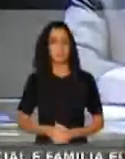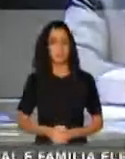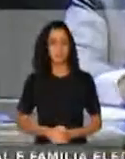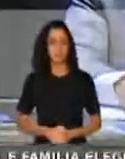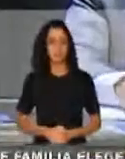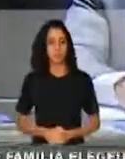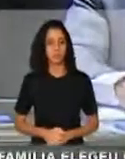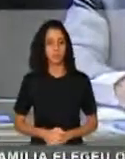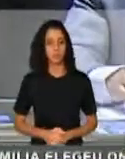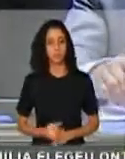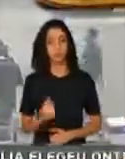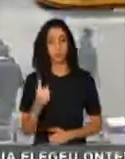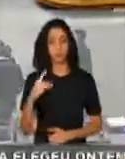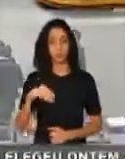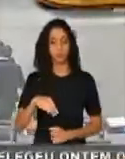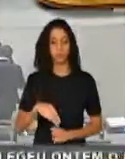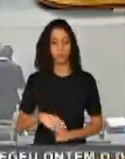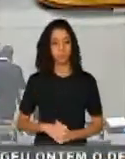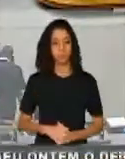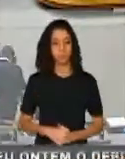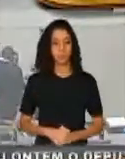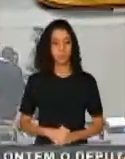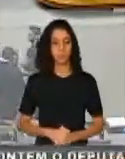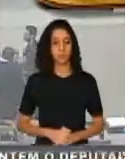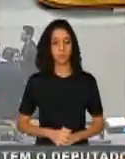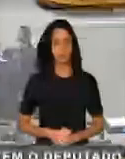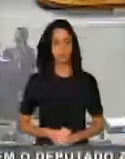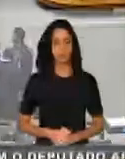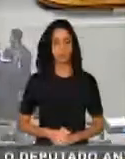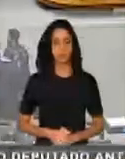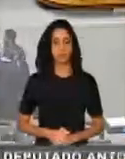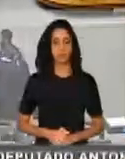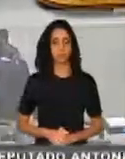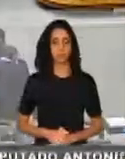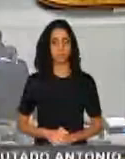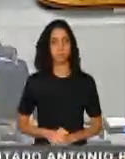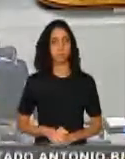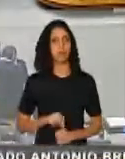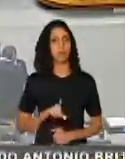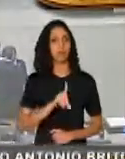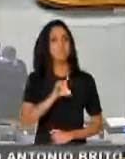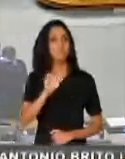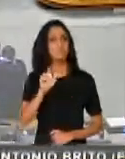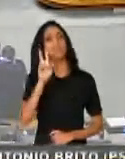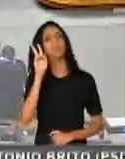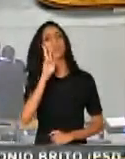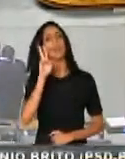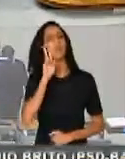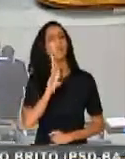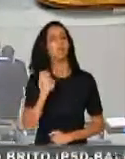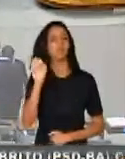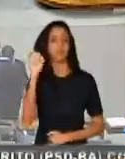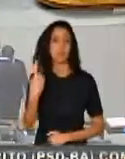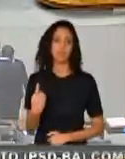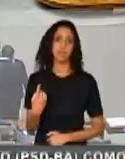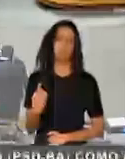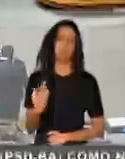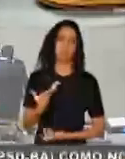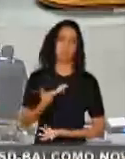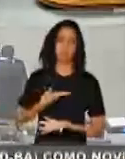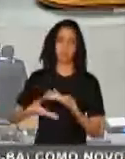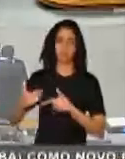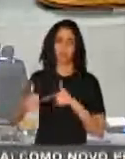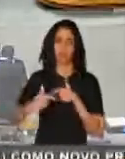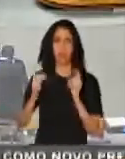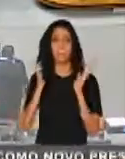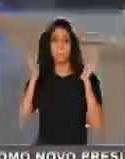De Paula, por um minuto. Senhor presidente, nesse dia em que se lembra a morte da minha ex-colega de Câmara Municipal do